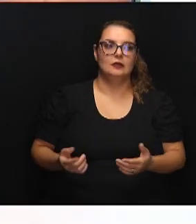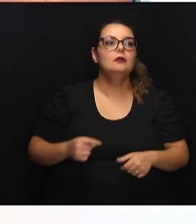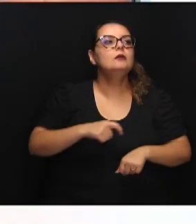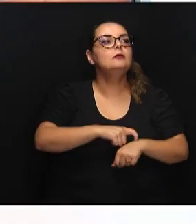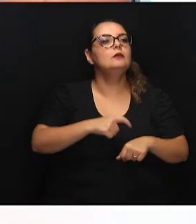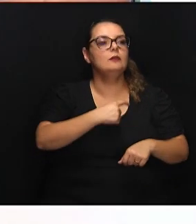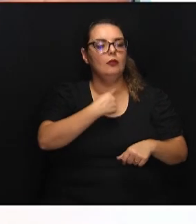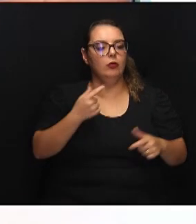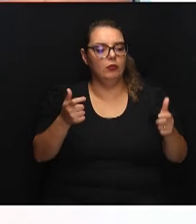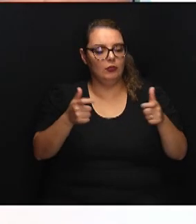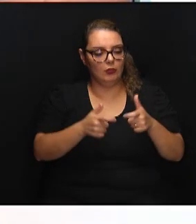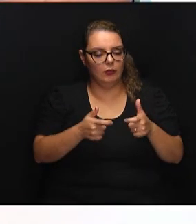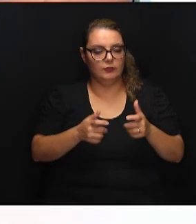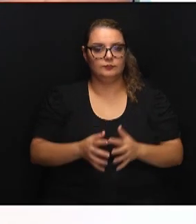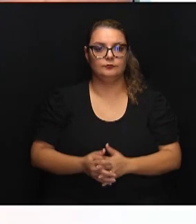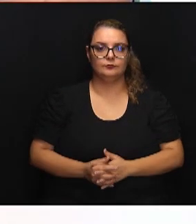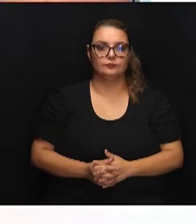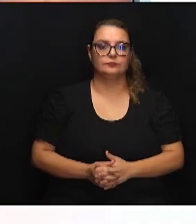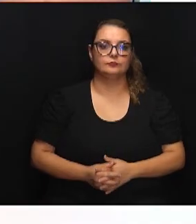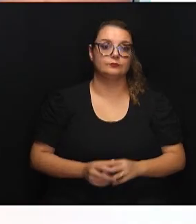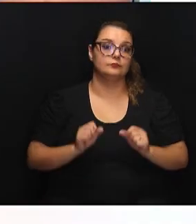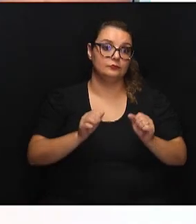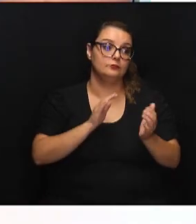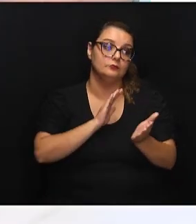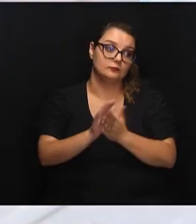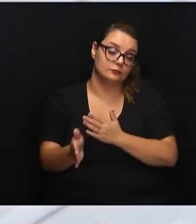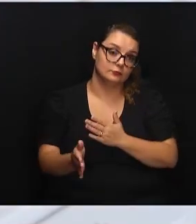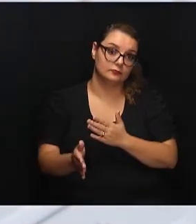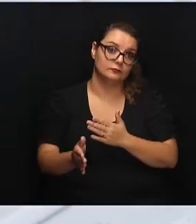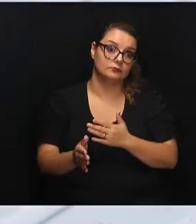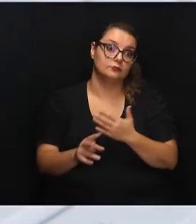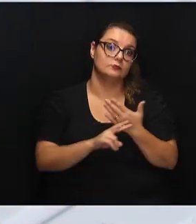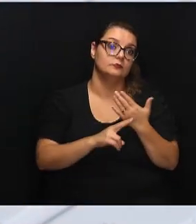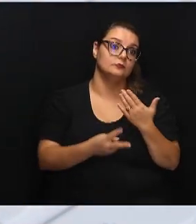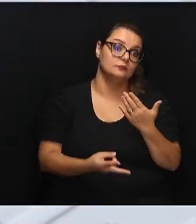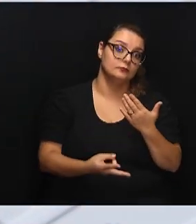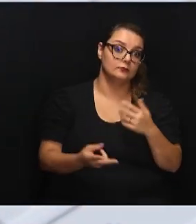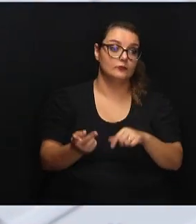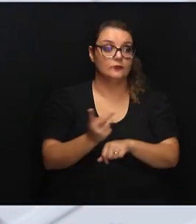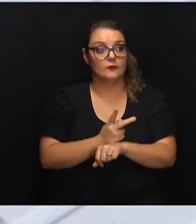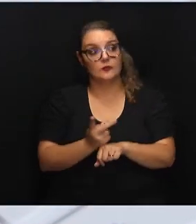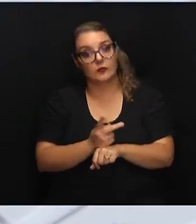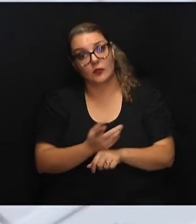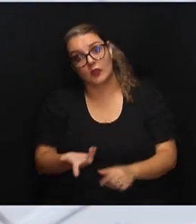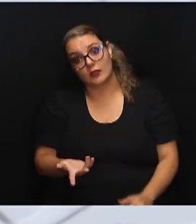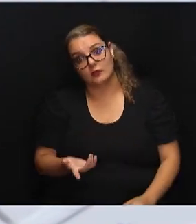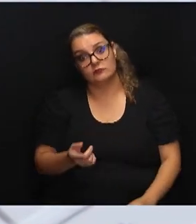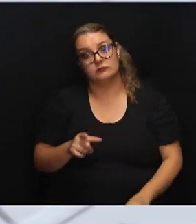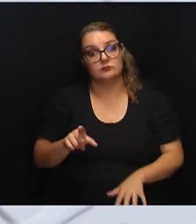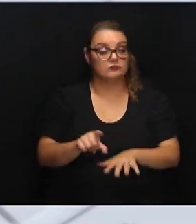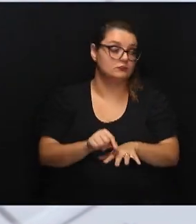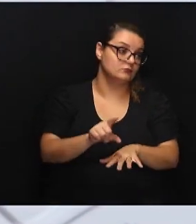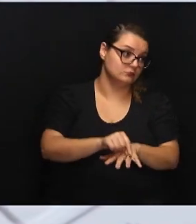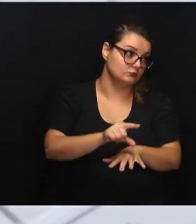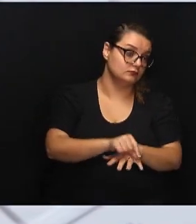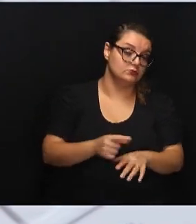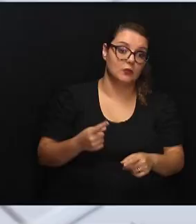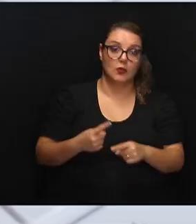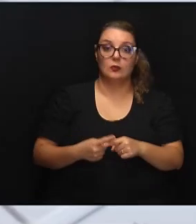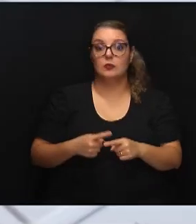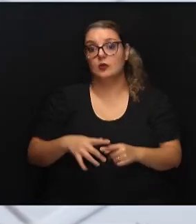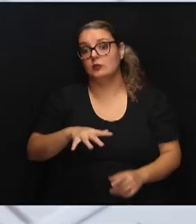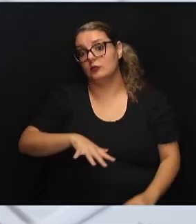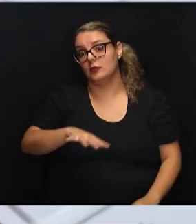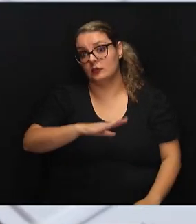prazo, você pode escapar desse efeito buscando alternativas, né? Porque hoje o mercado